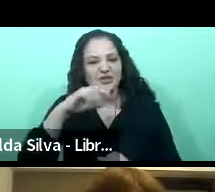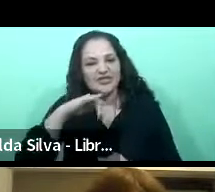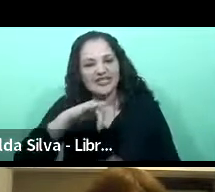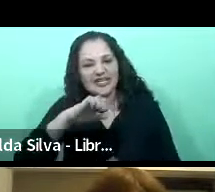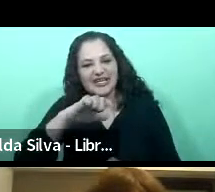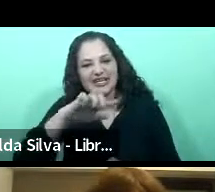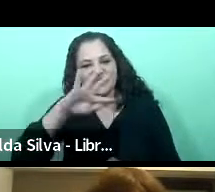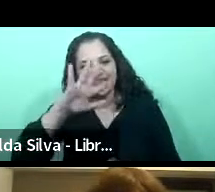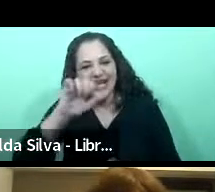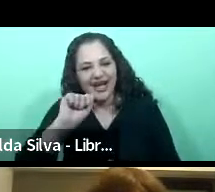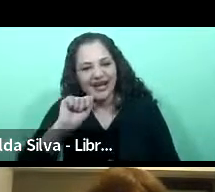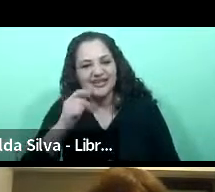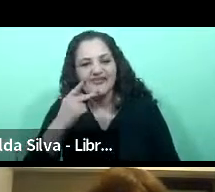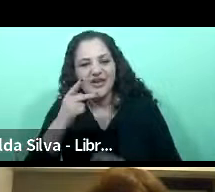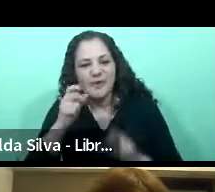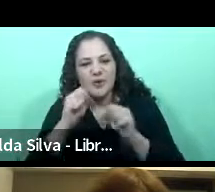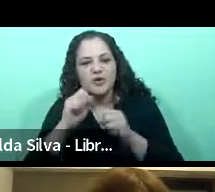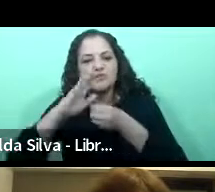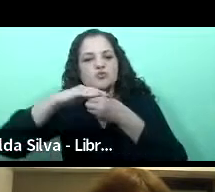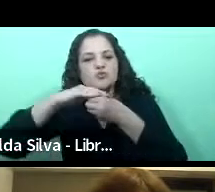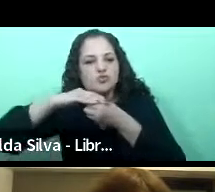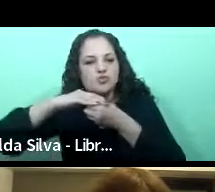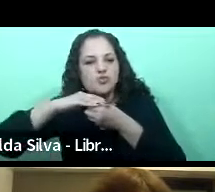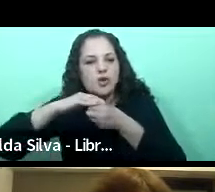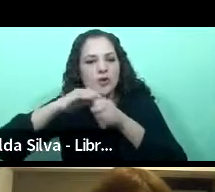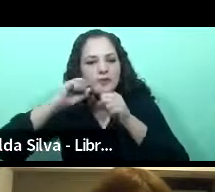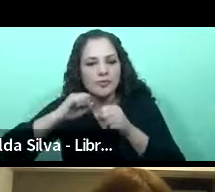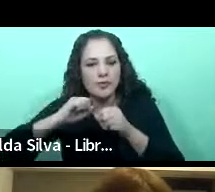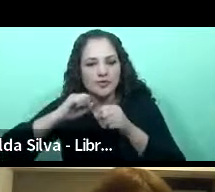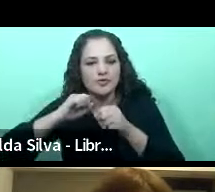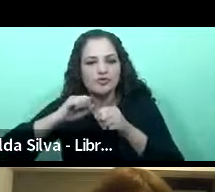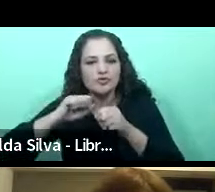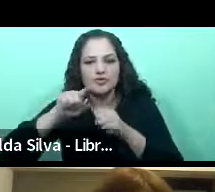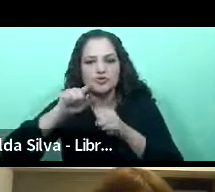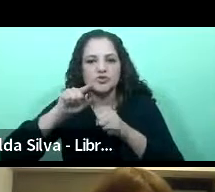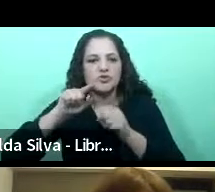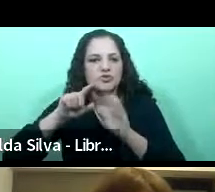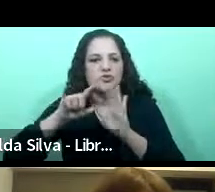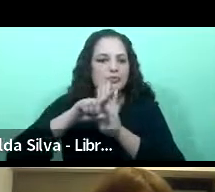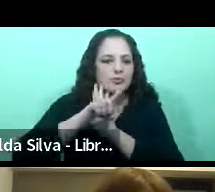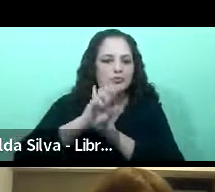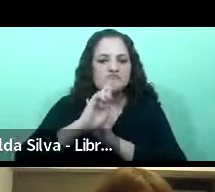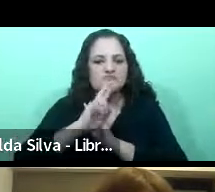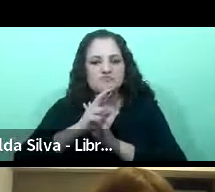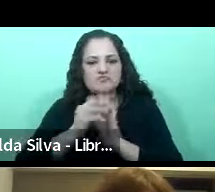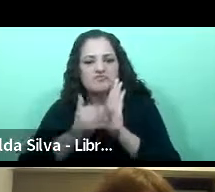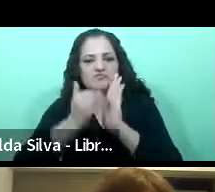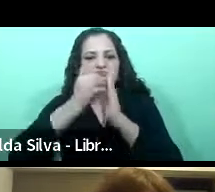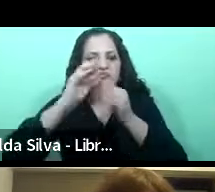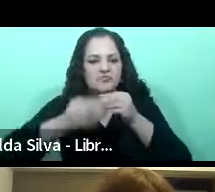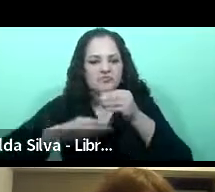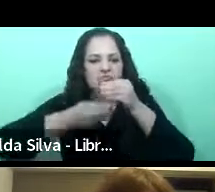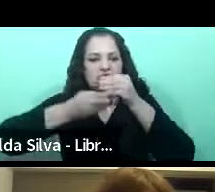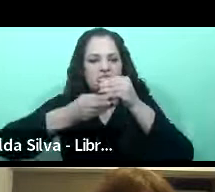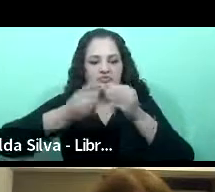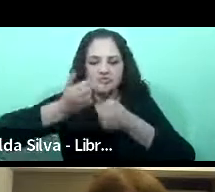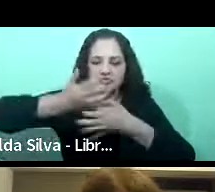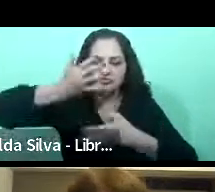Antonieta, acho que você está muda. E você poderia fechar também com uma pergunta e complementar, né? Tem uma pergunta no chat aqui